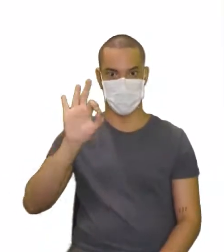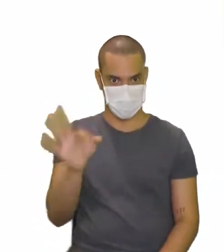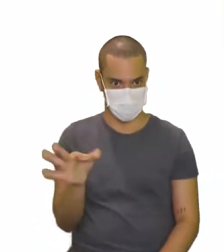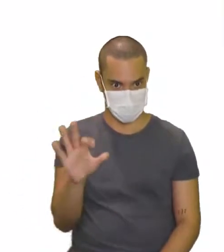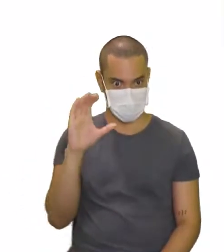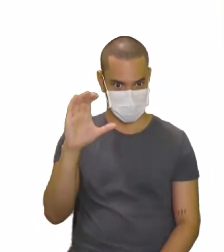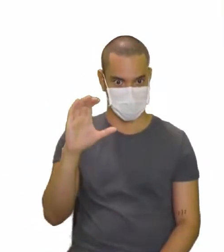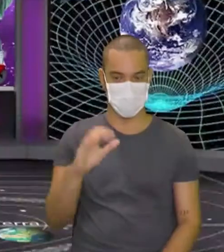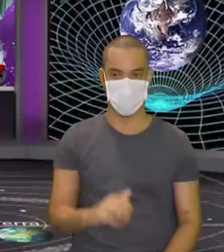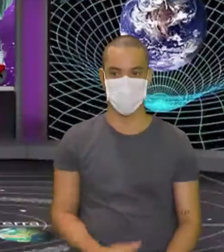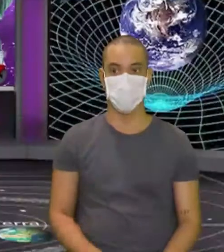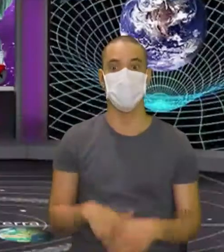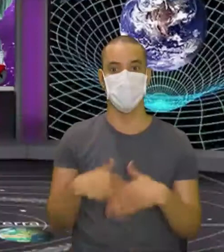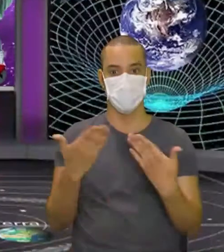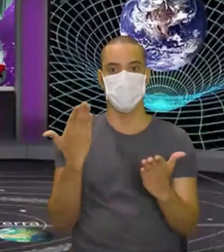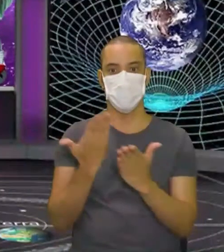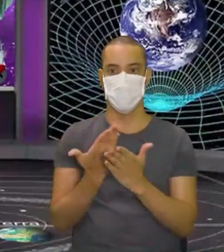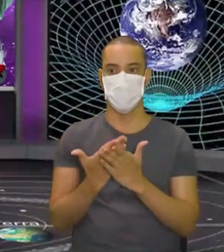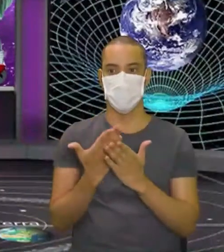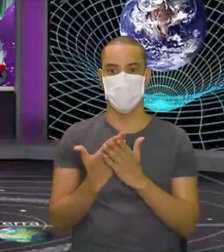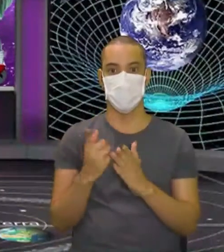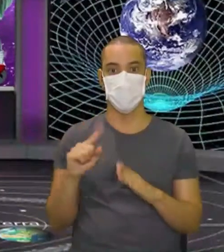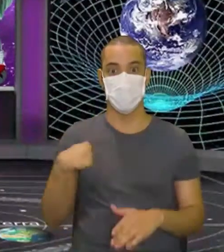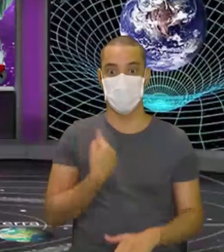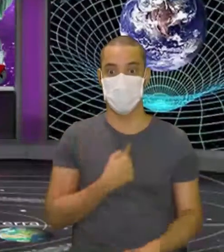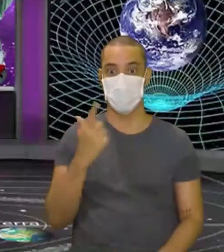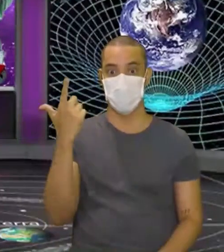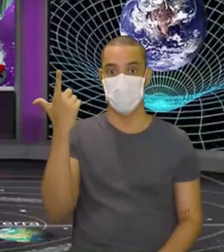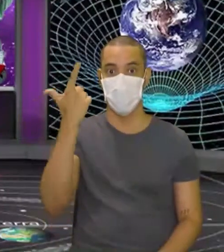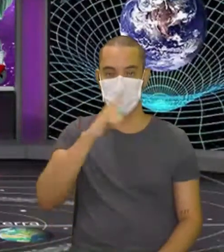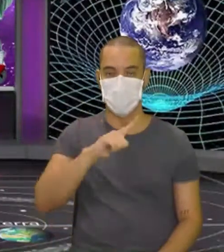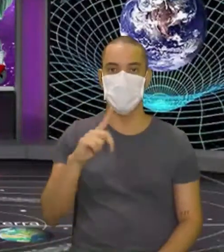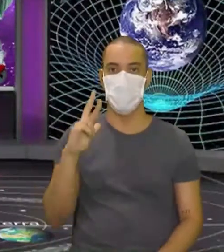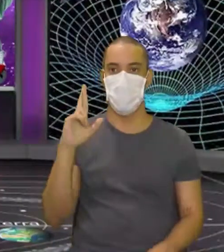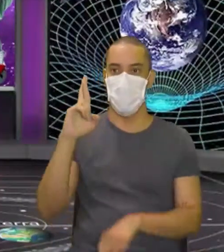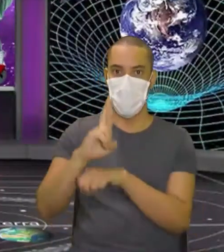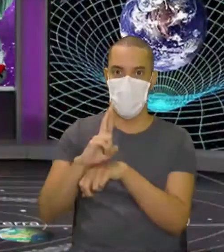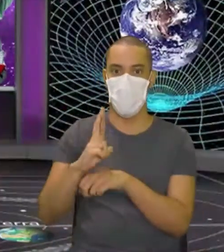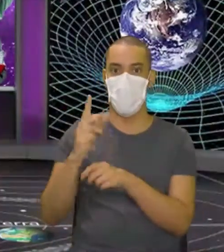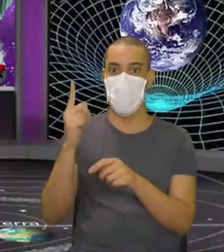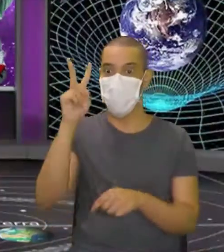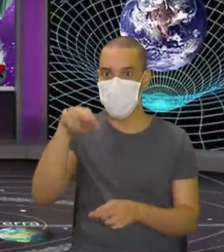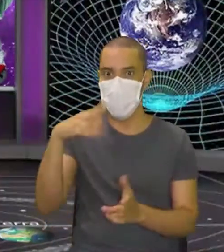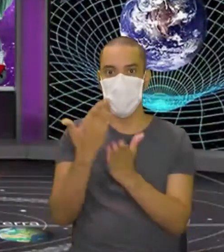olha só, essa foi a nossa aula para dar uma recuperada, ok?